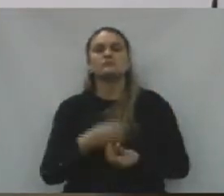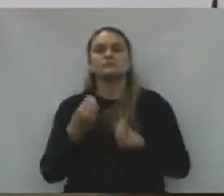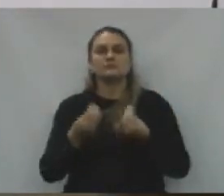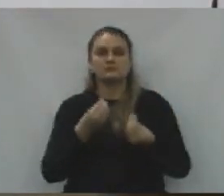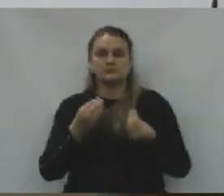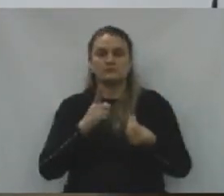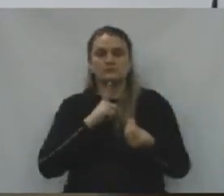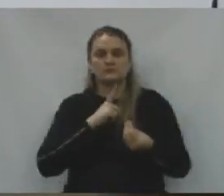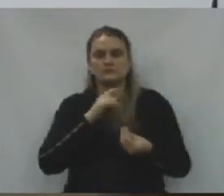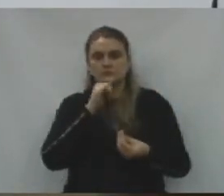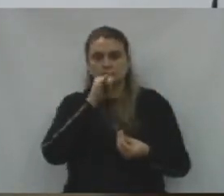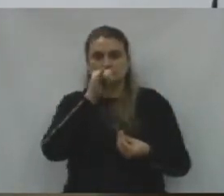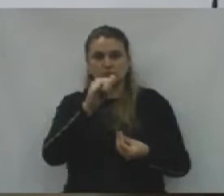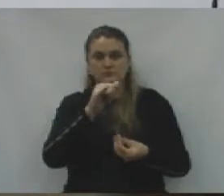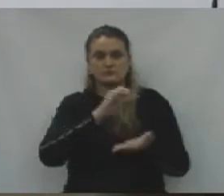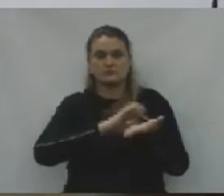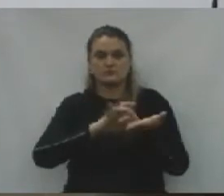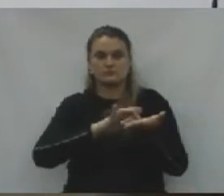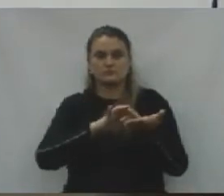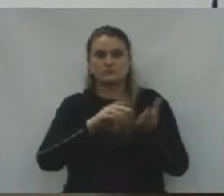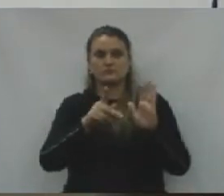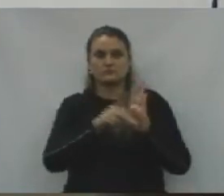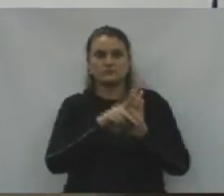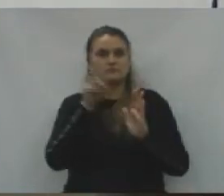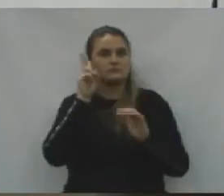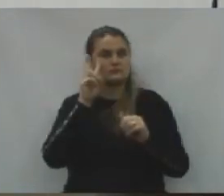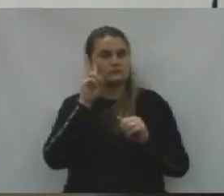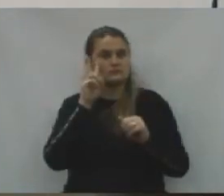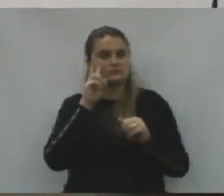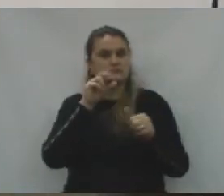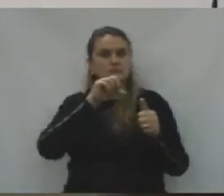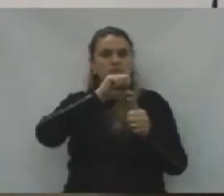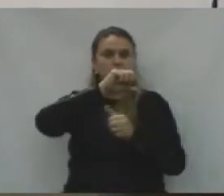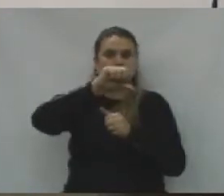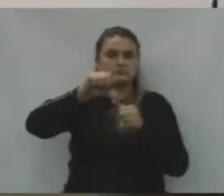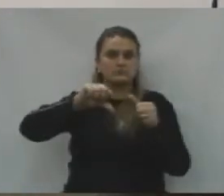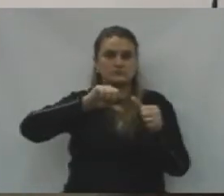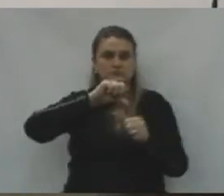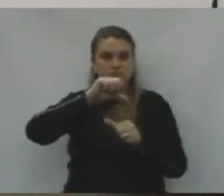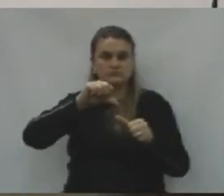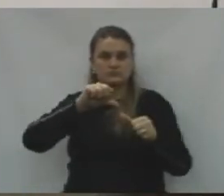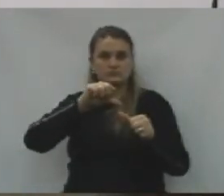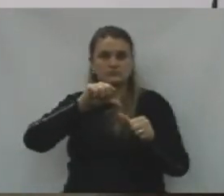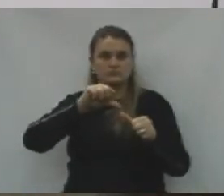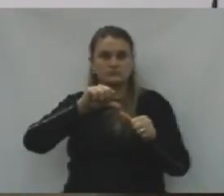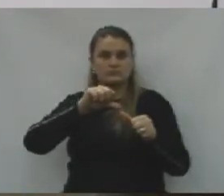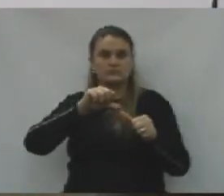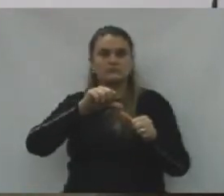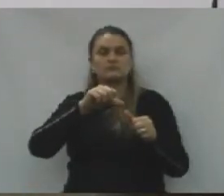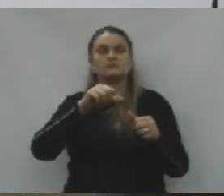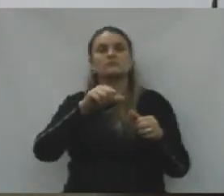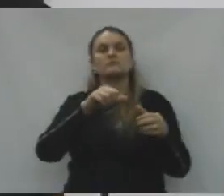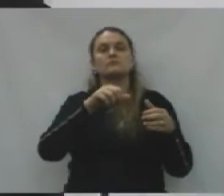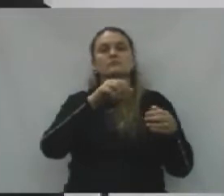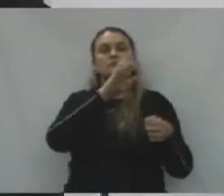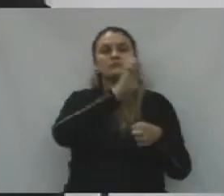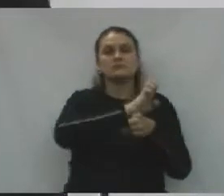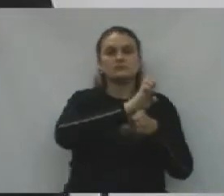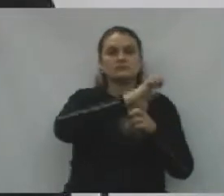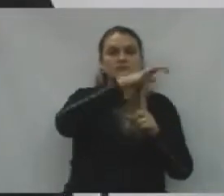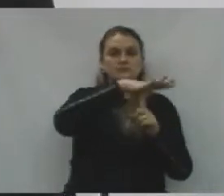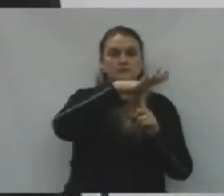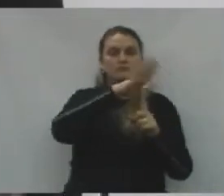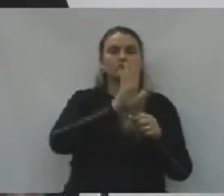informações da Secretaria Estadual do Patrimônio. A mudança do próprio Conselho de Patrimônio no Estado do